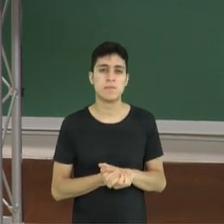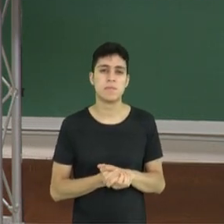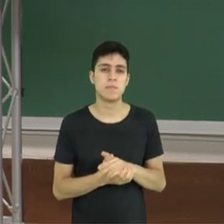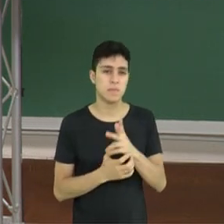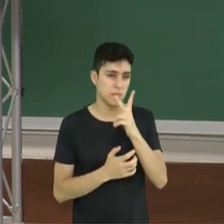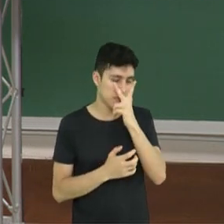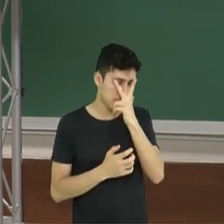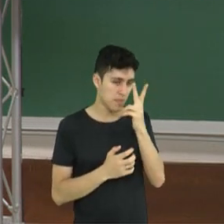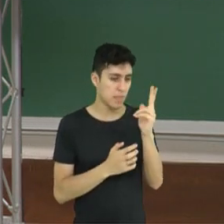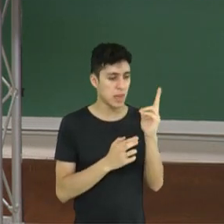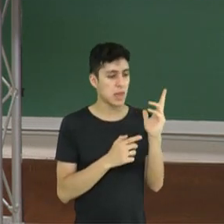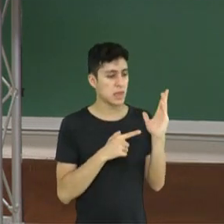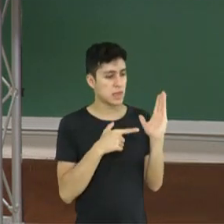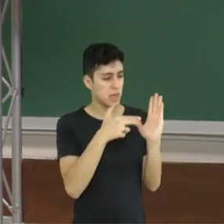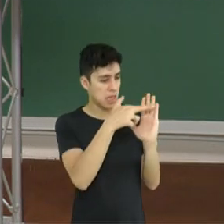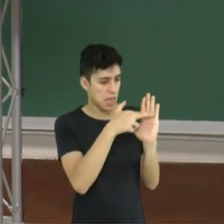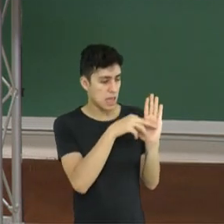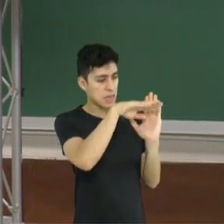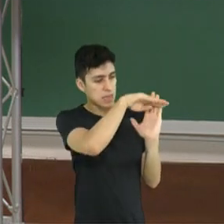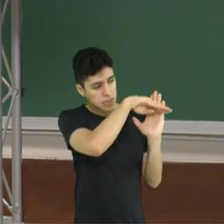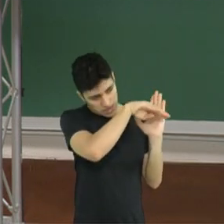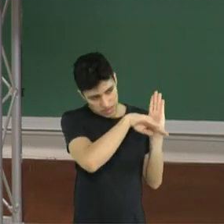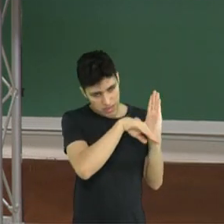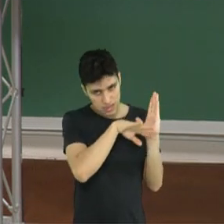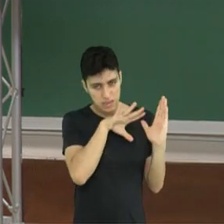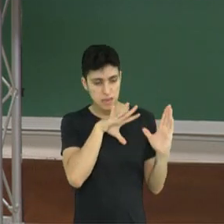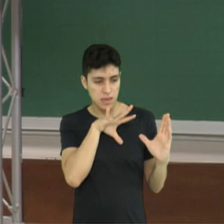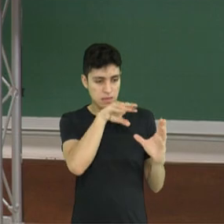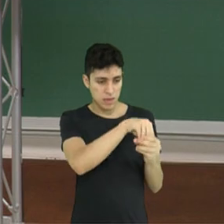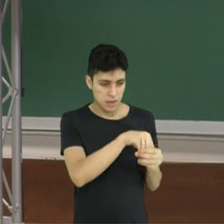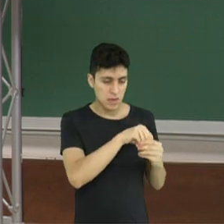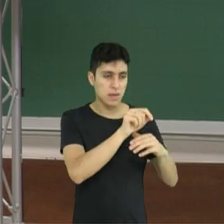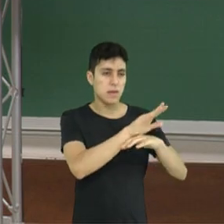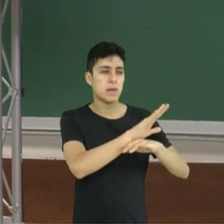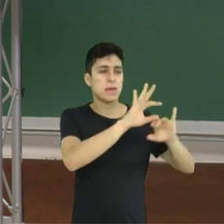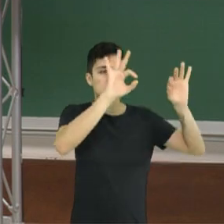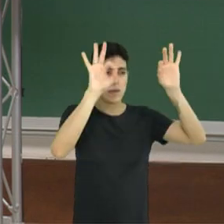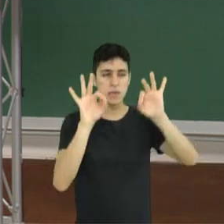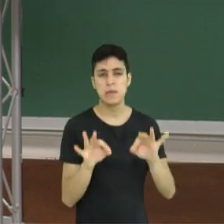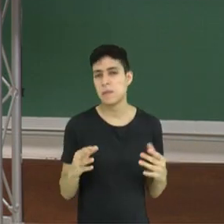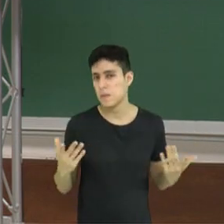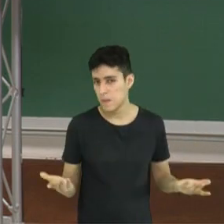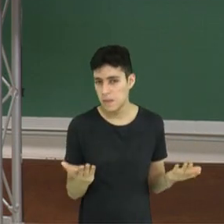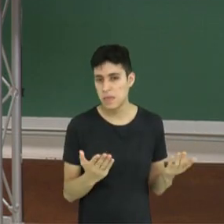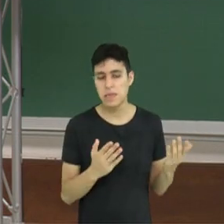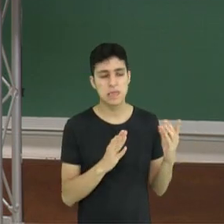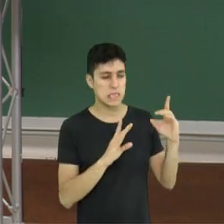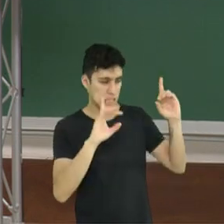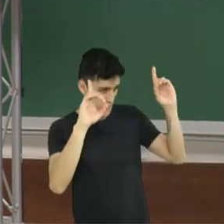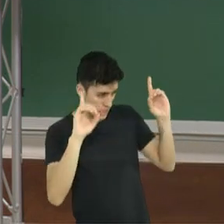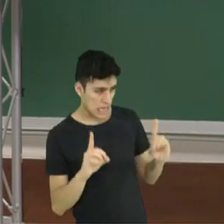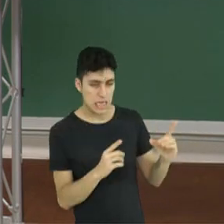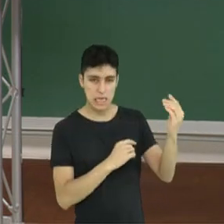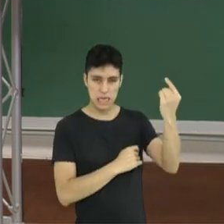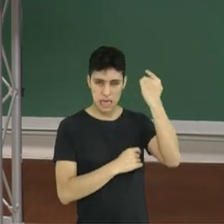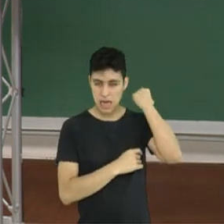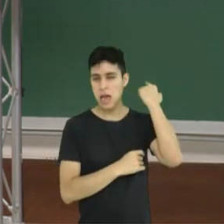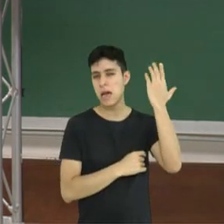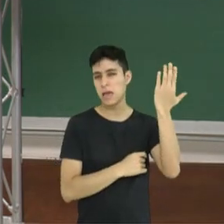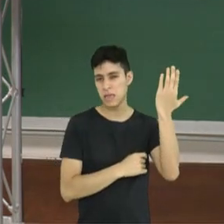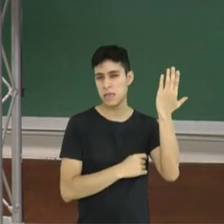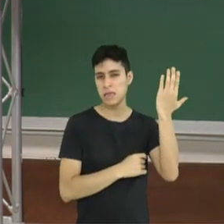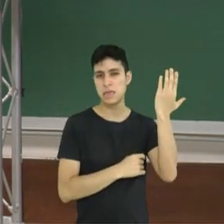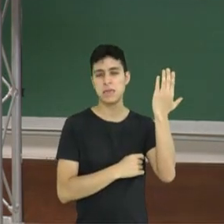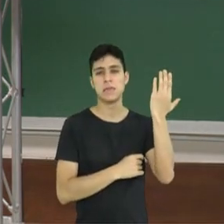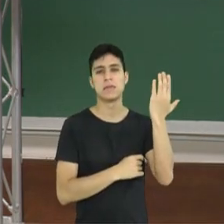ter um Marco regulamentador né dentro do do cinema isso né do direito autorais que já existia lá da